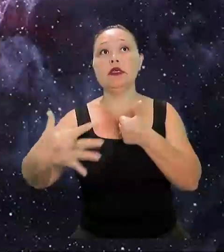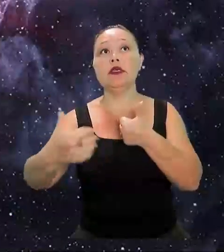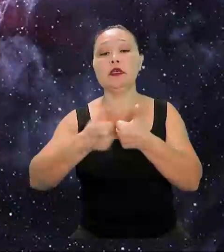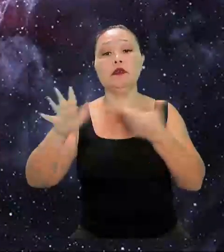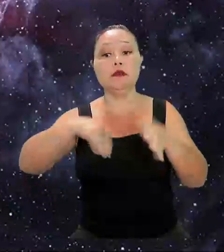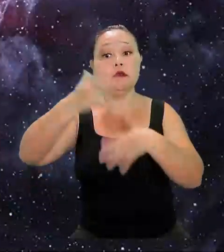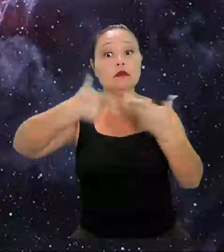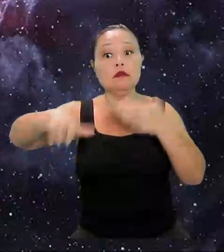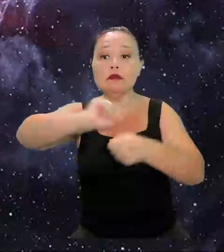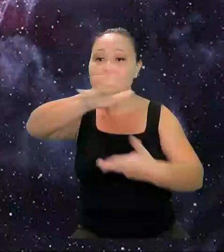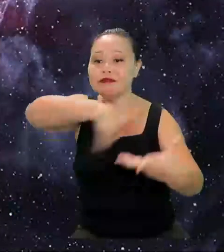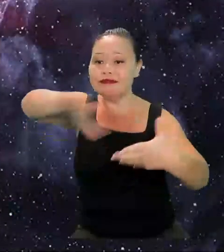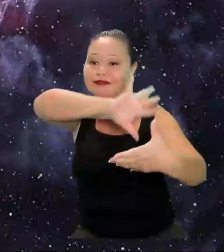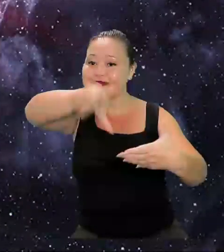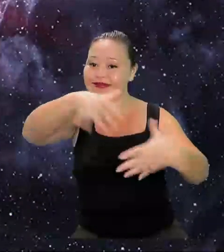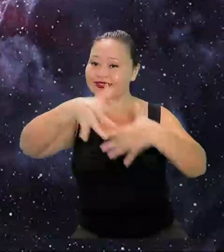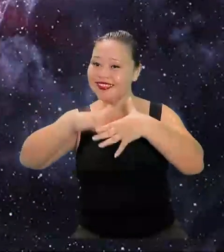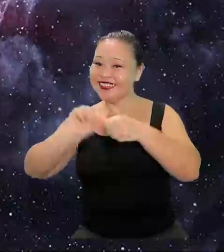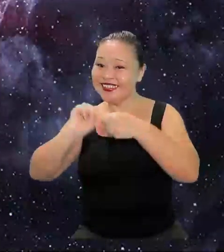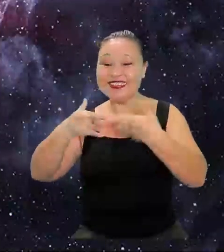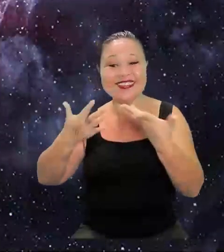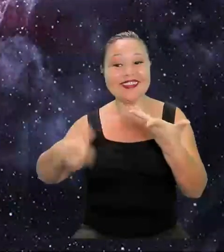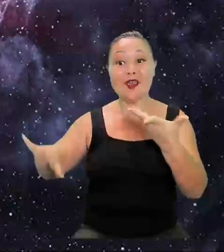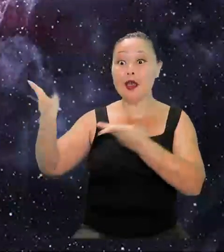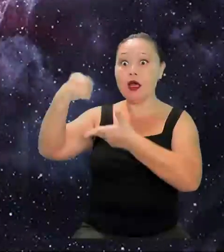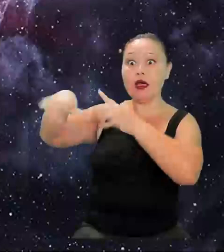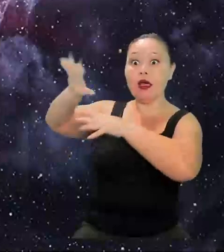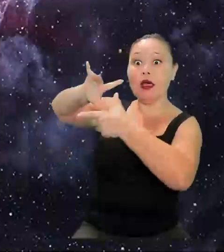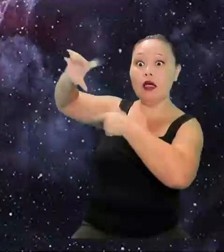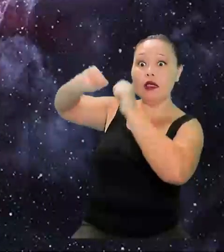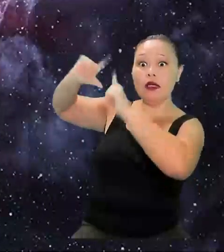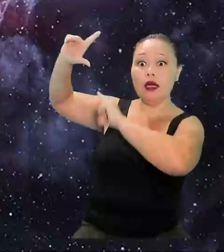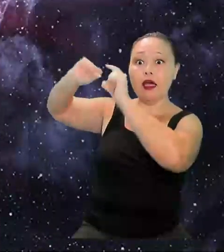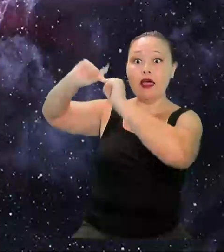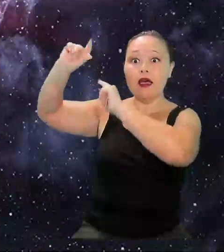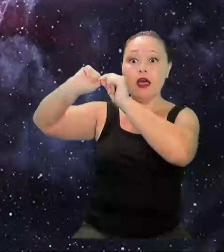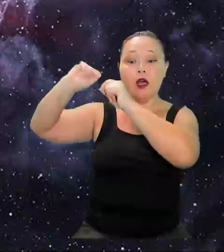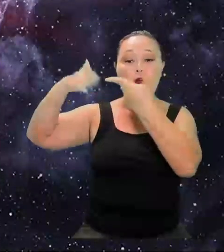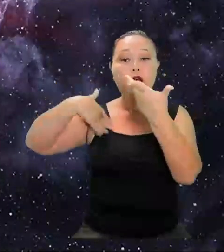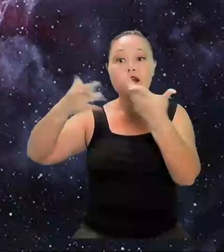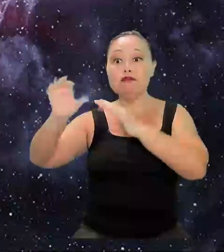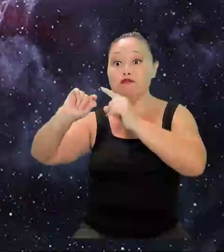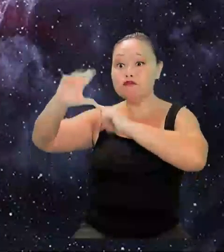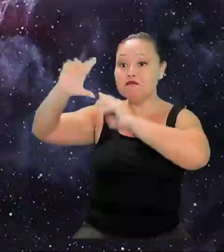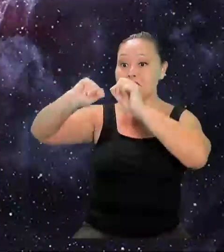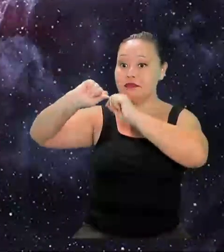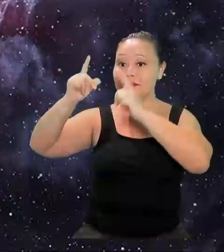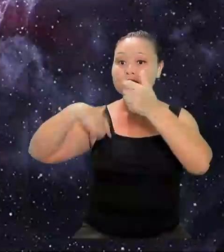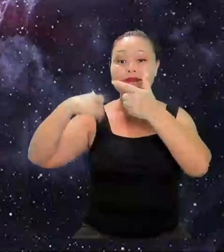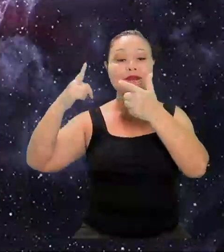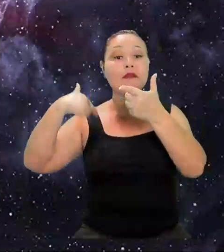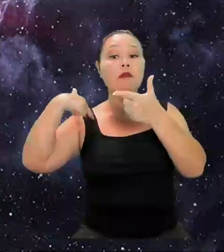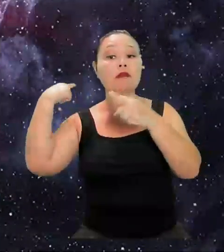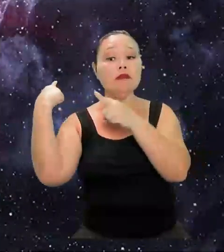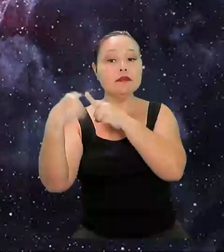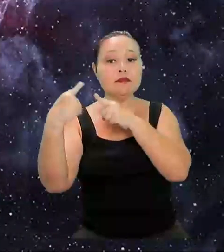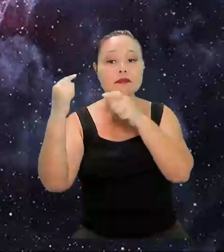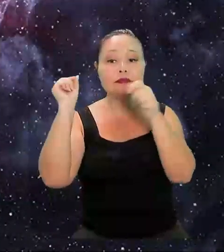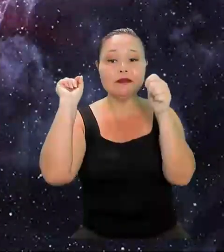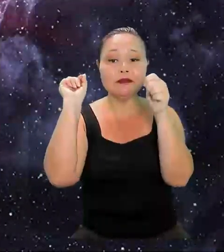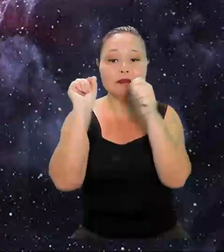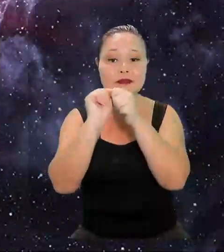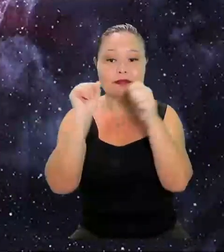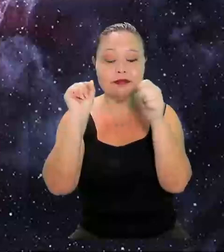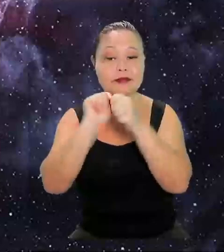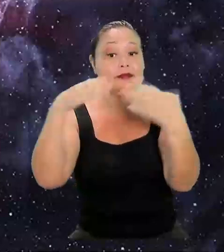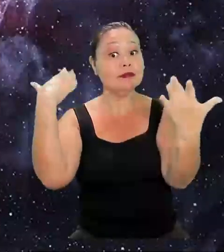E no mundo mágico da matemática, estamos na galáxia aqui, né? Na superestelar, porque a gente fez